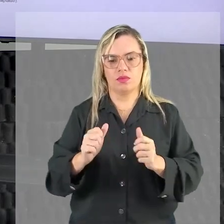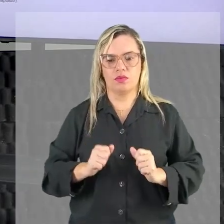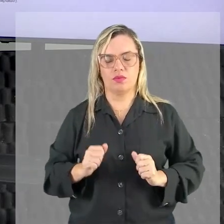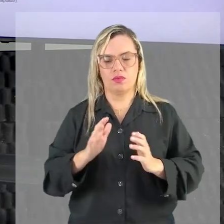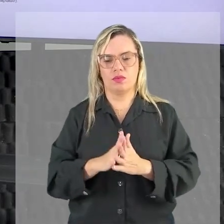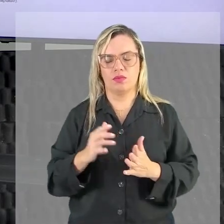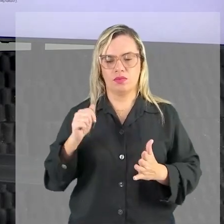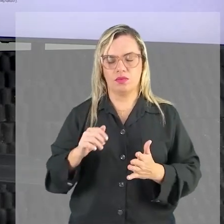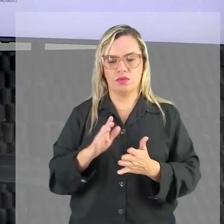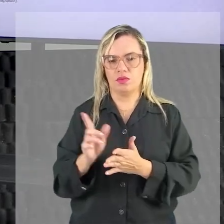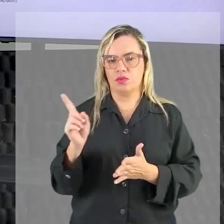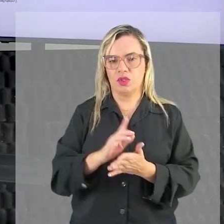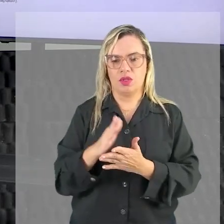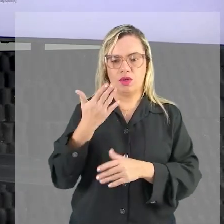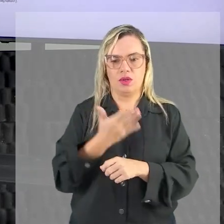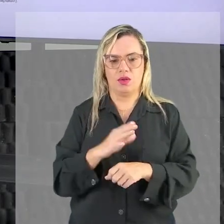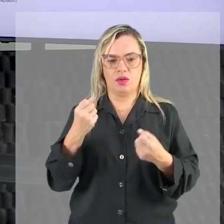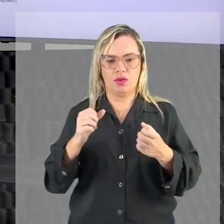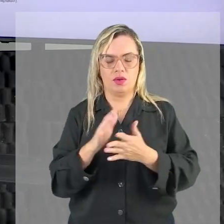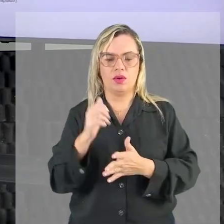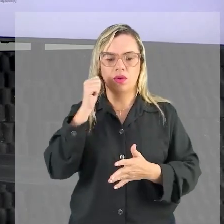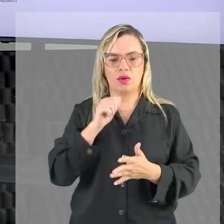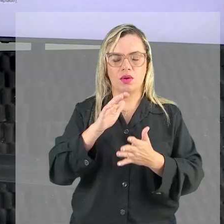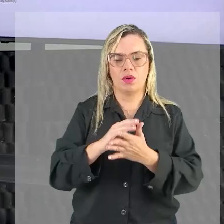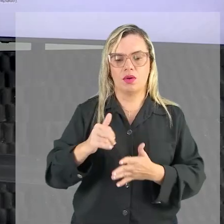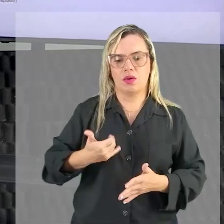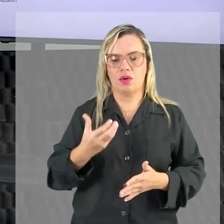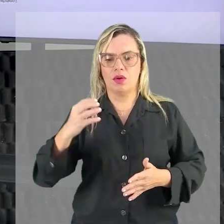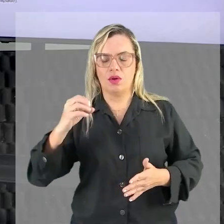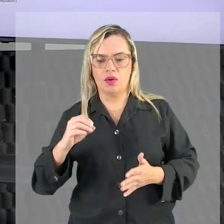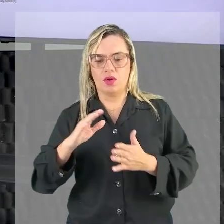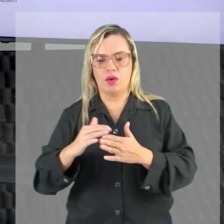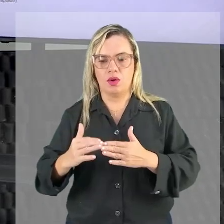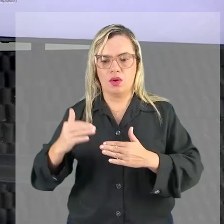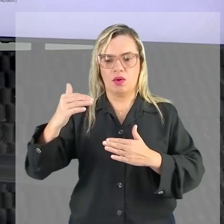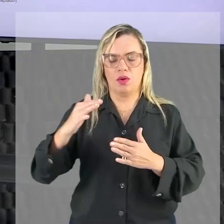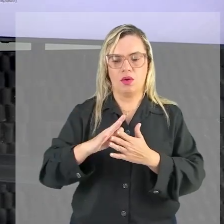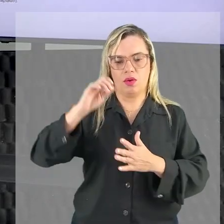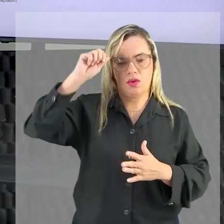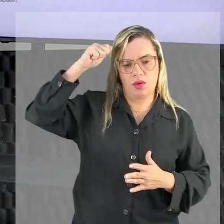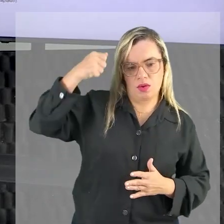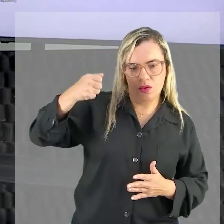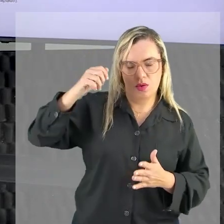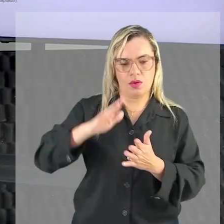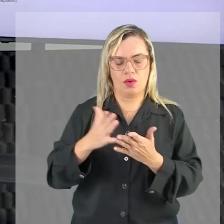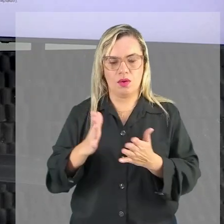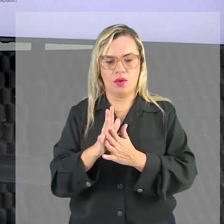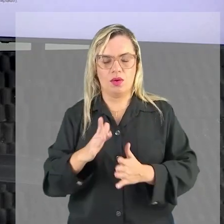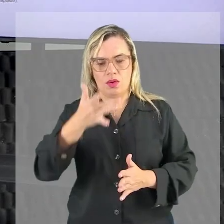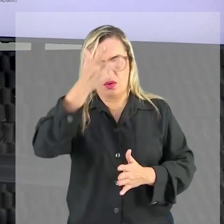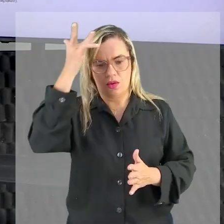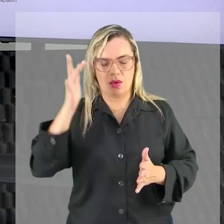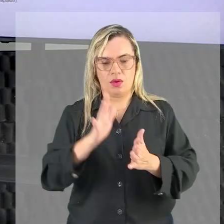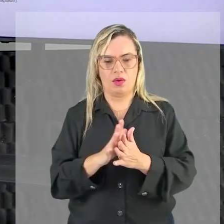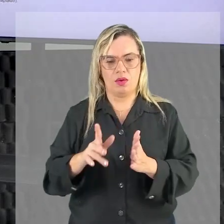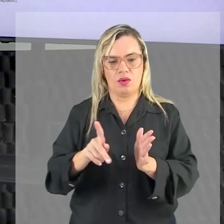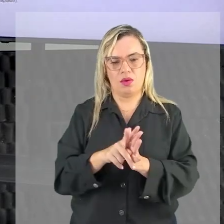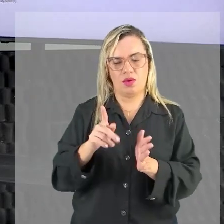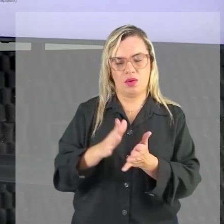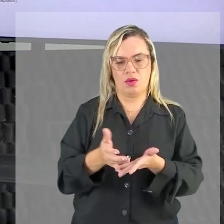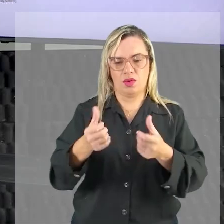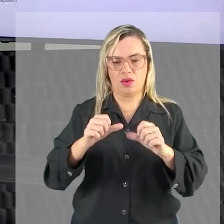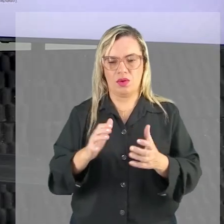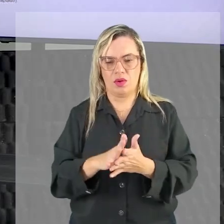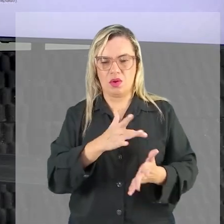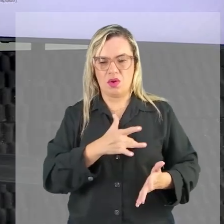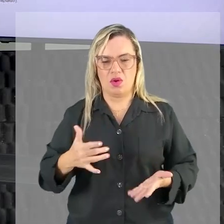mulheres, pessoas com 60 anos ou mais, negros, pessoas com alta avaliação de saúde ruim ou muito ruim, com renda familiar de